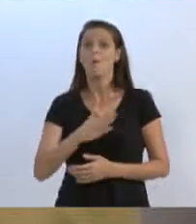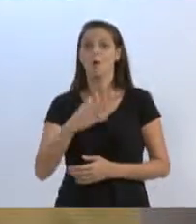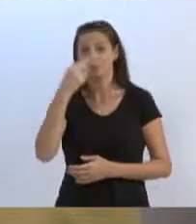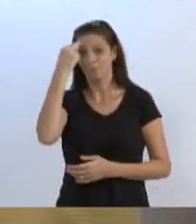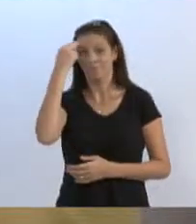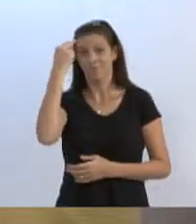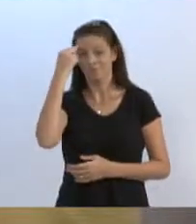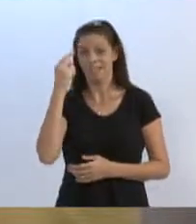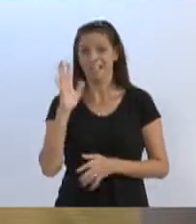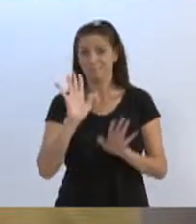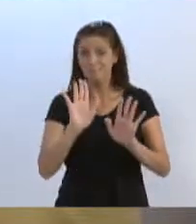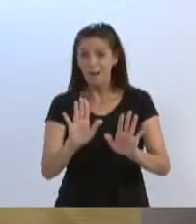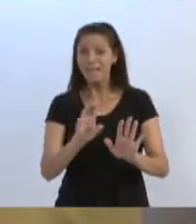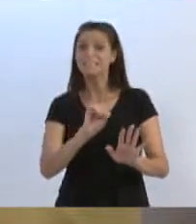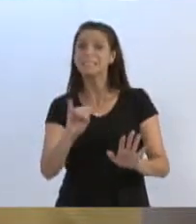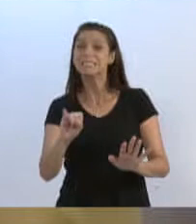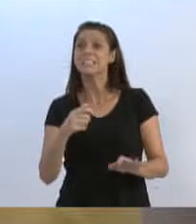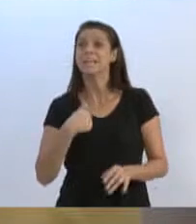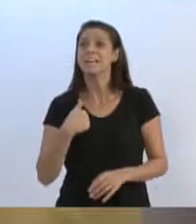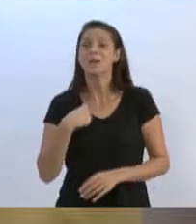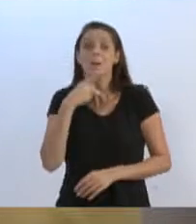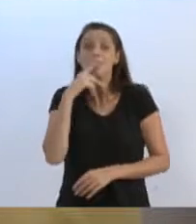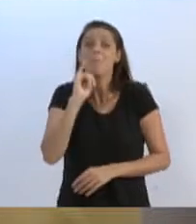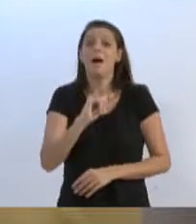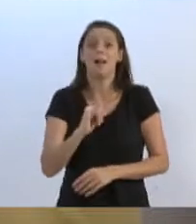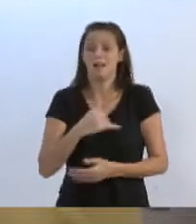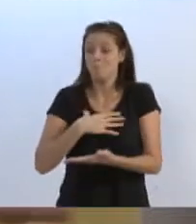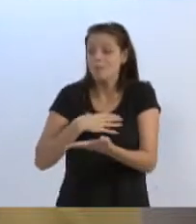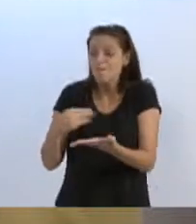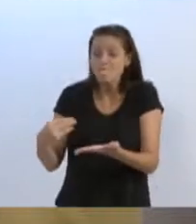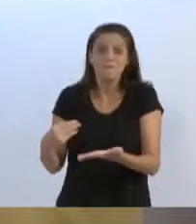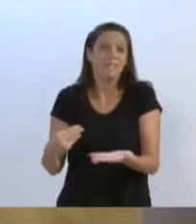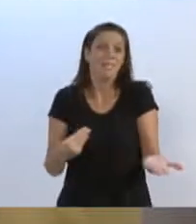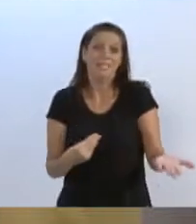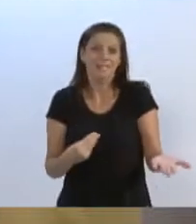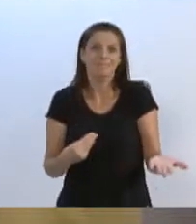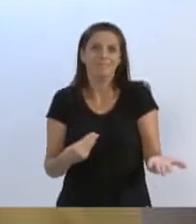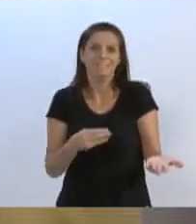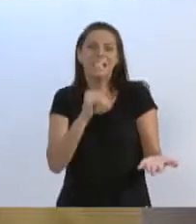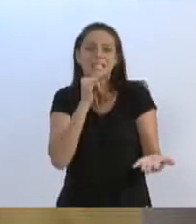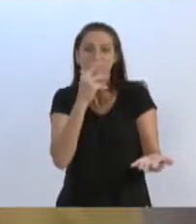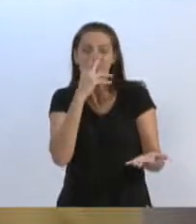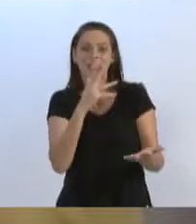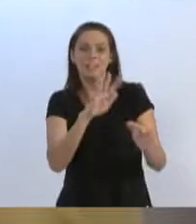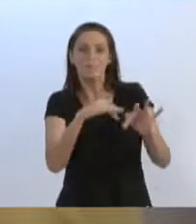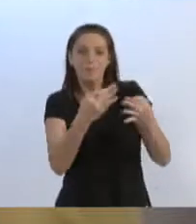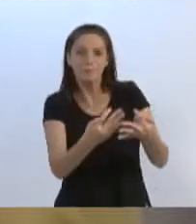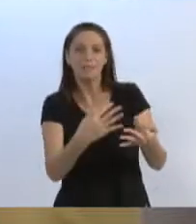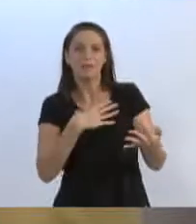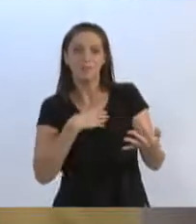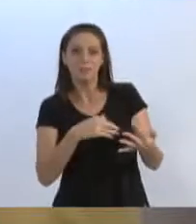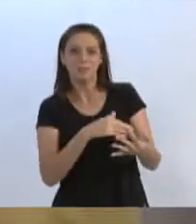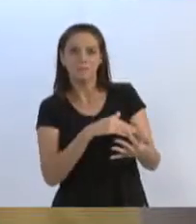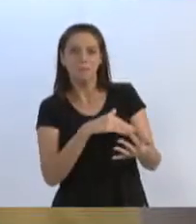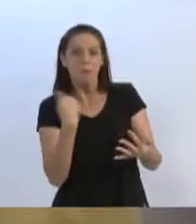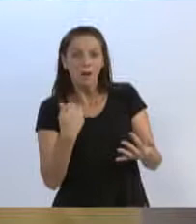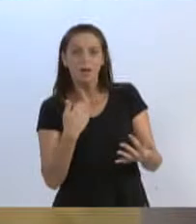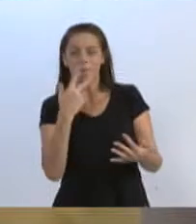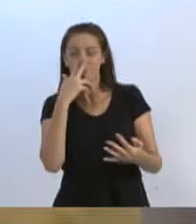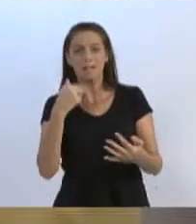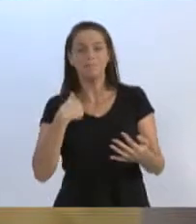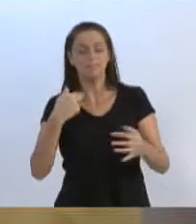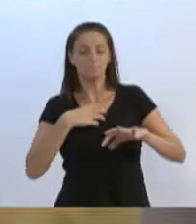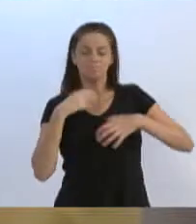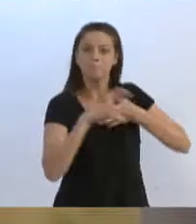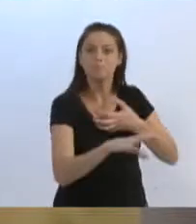eu fosse um pai daquele enfim a gente tem que se colocar agora aqui na mesma situação faltam as palavras para expressar